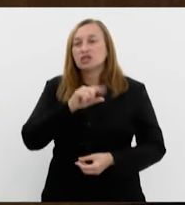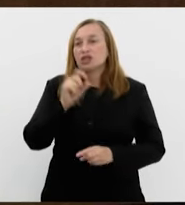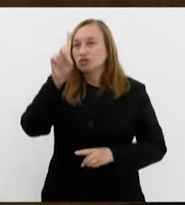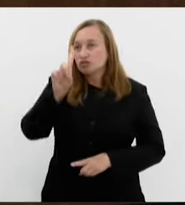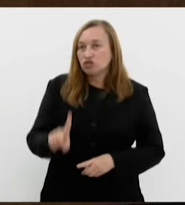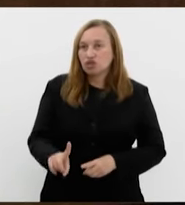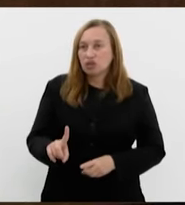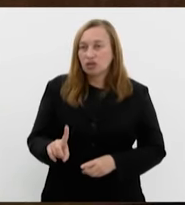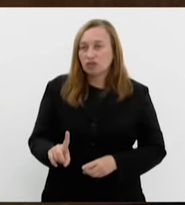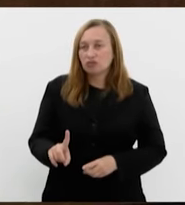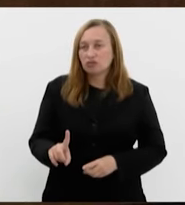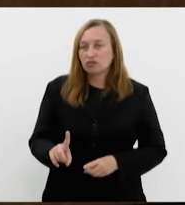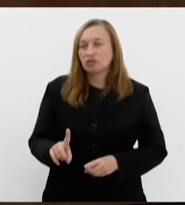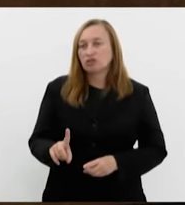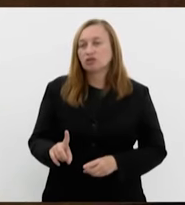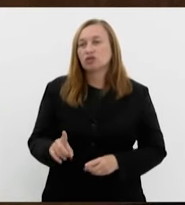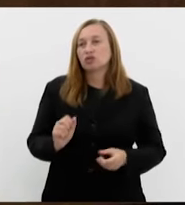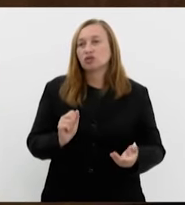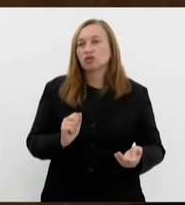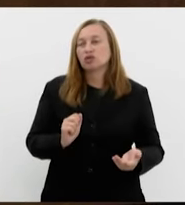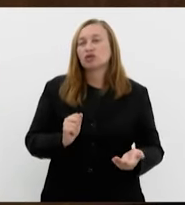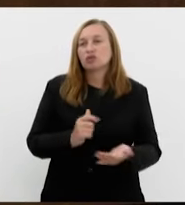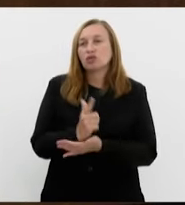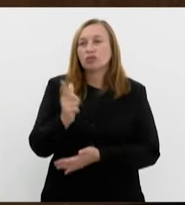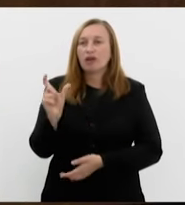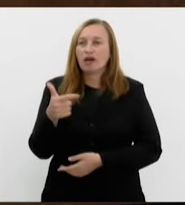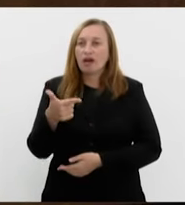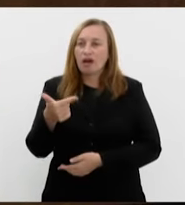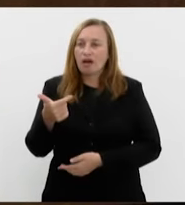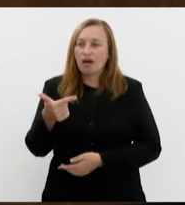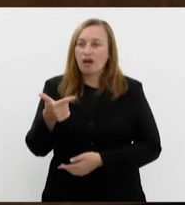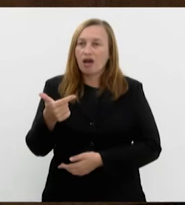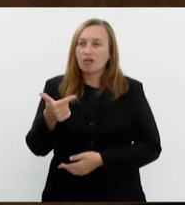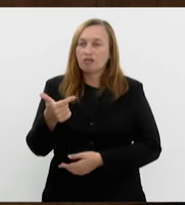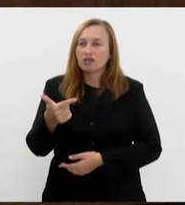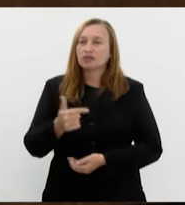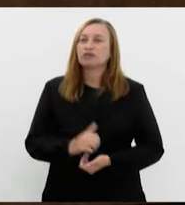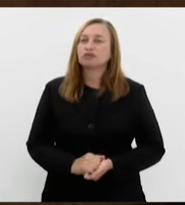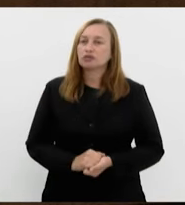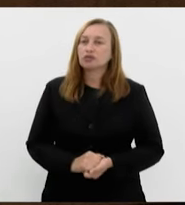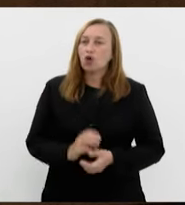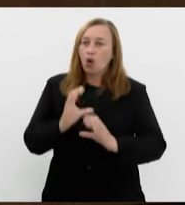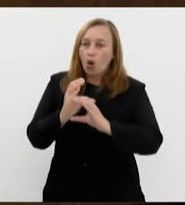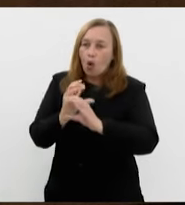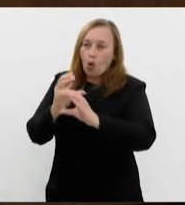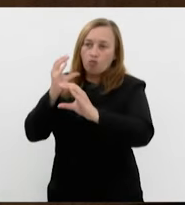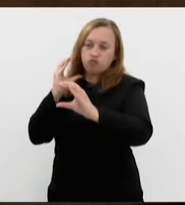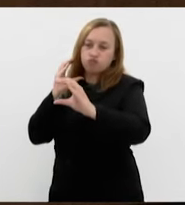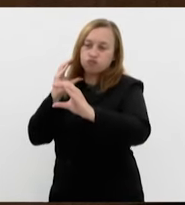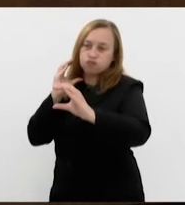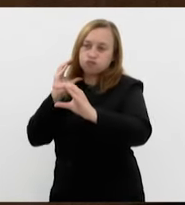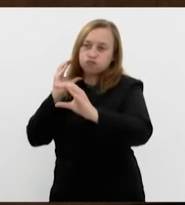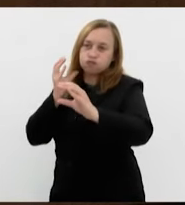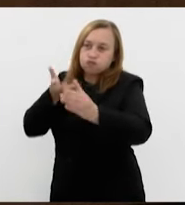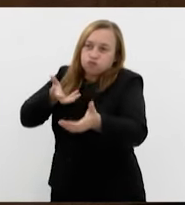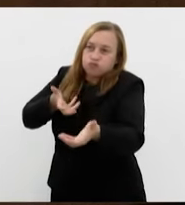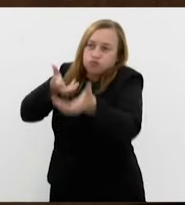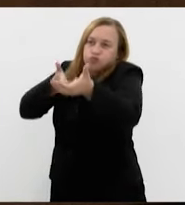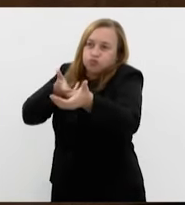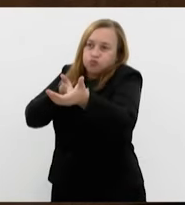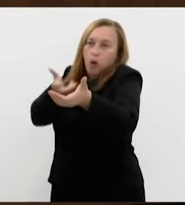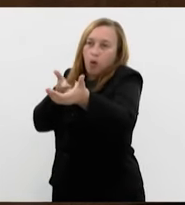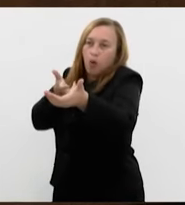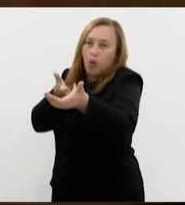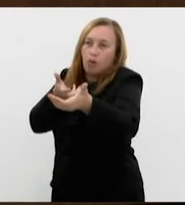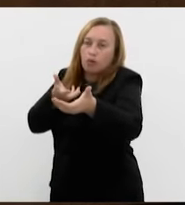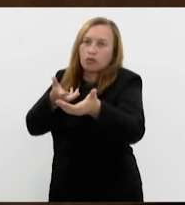arma, comprar, inclusive, naquele tempo, isso já mudou, armas pesadas, fuzis. Como é que isso é possível? Como é que foi